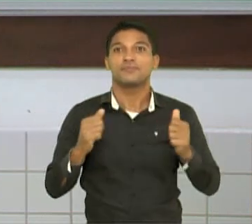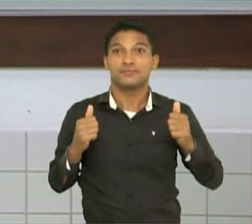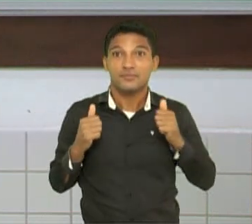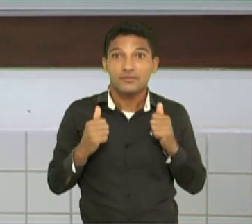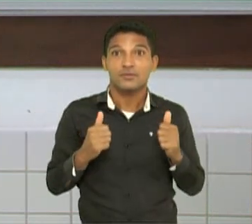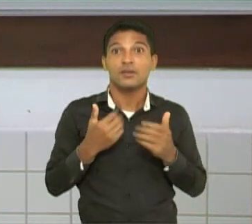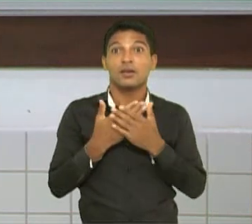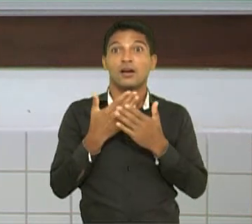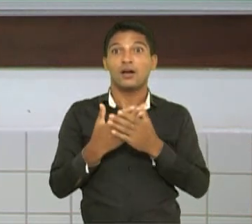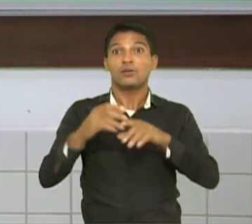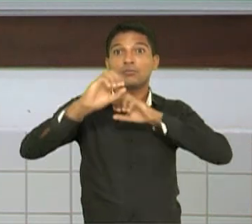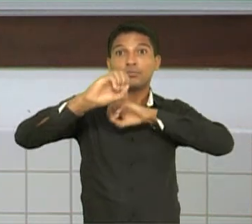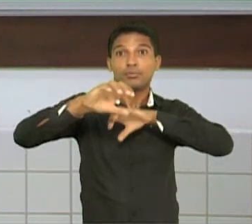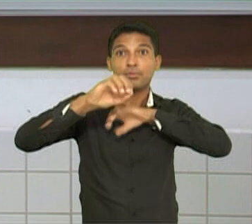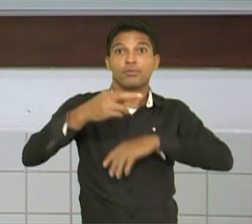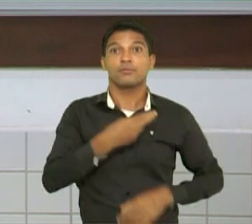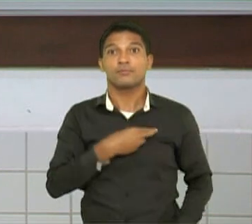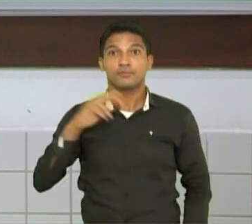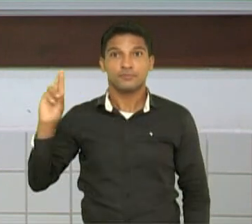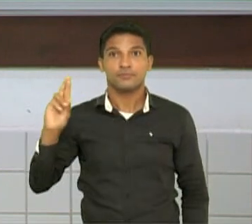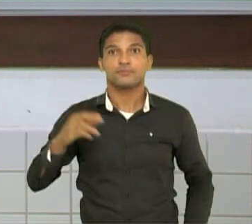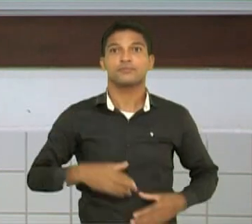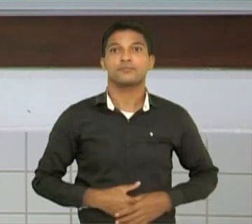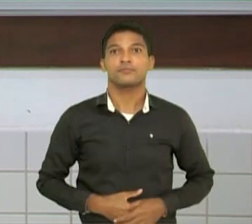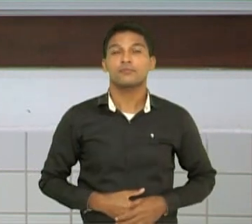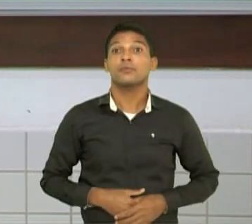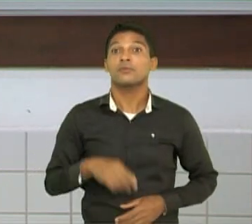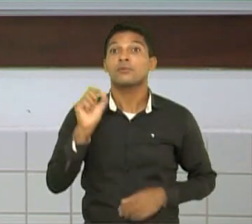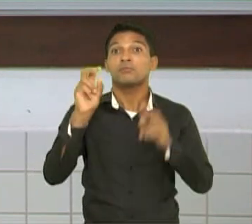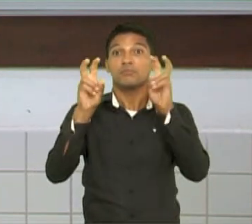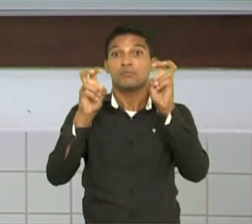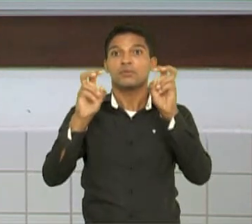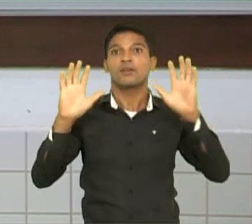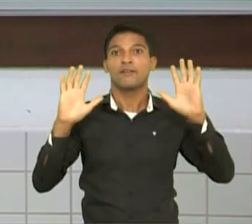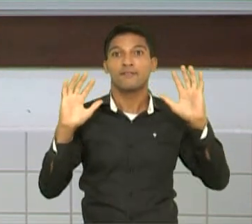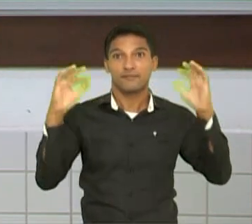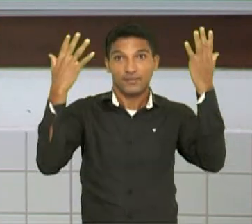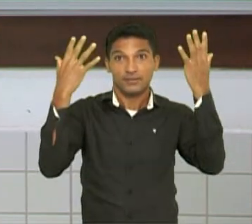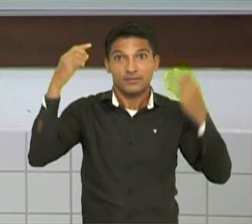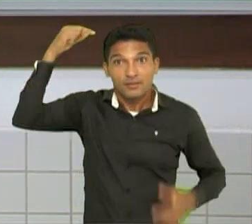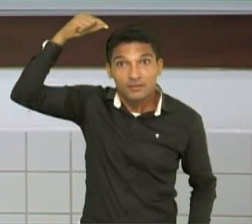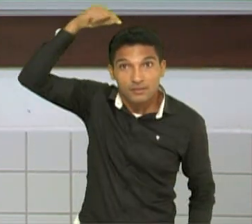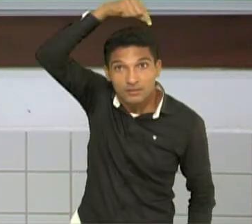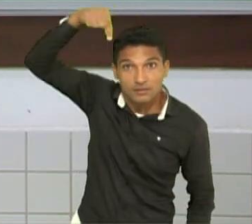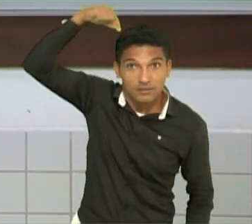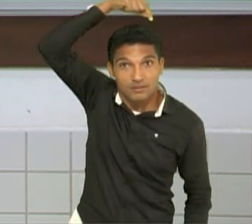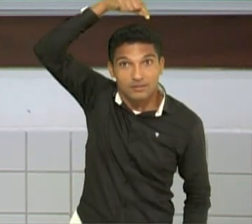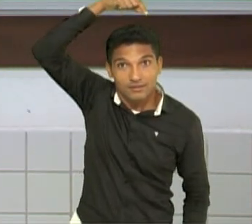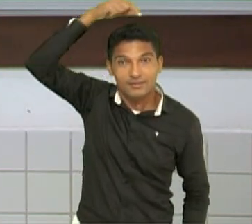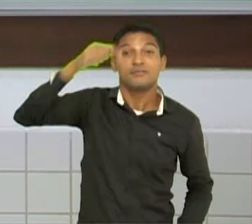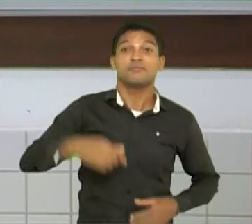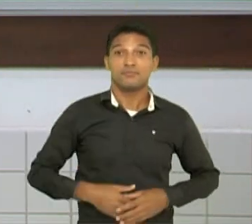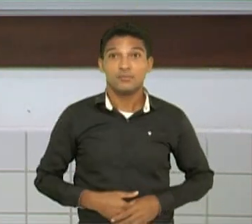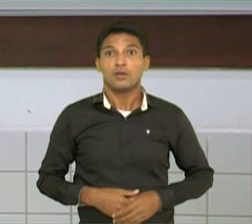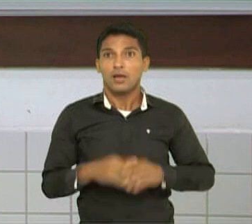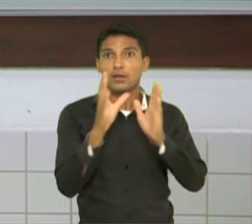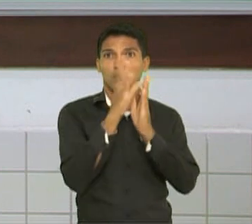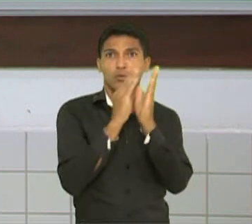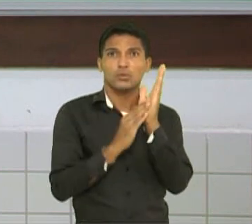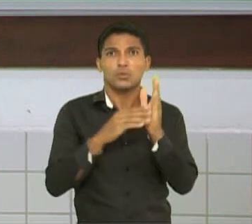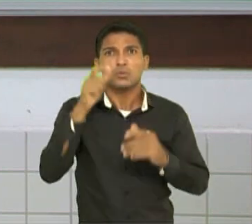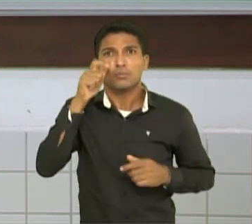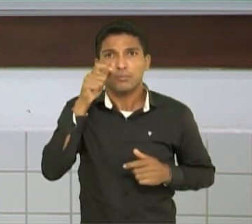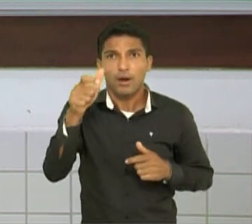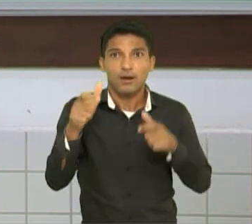de ensino religioso sobre festas sagradas. É um conteúdo bastante